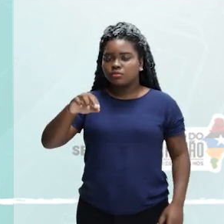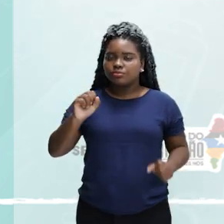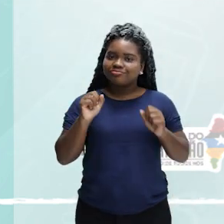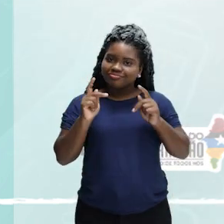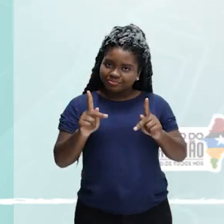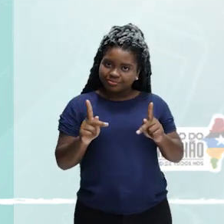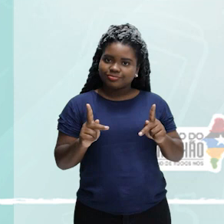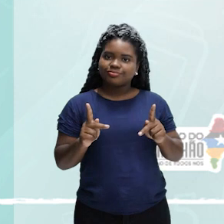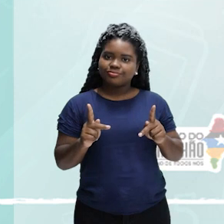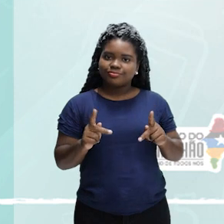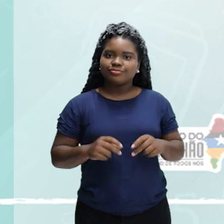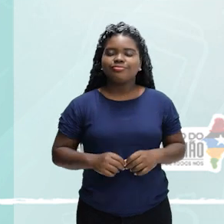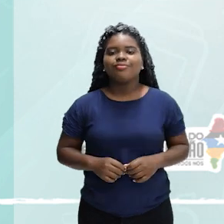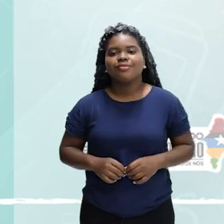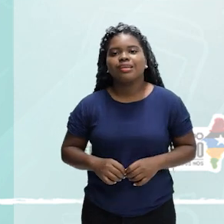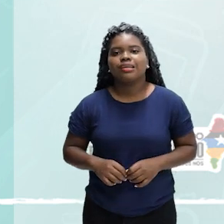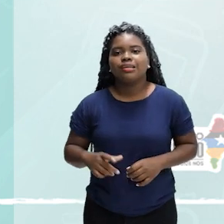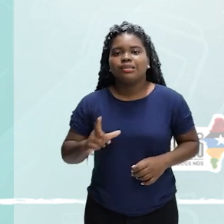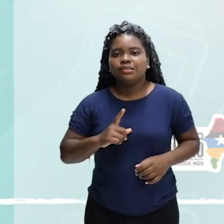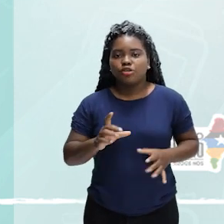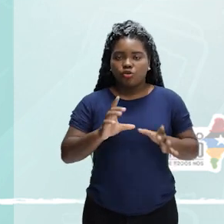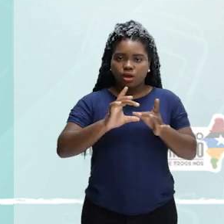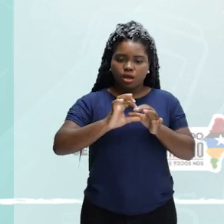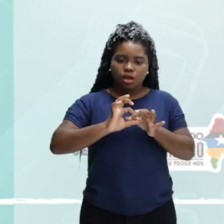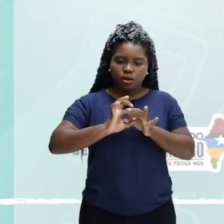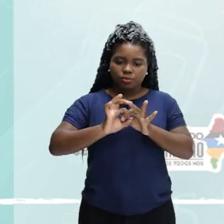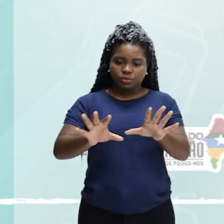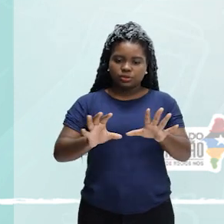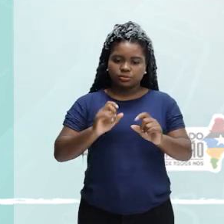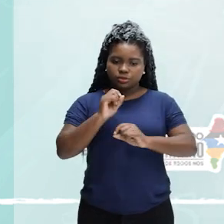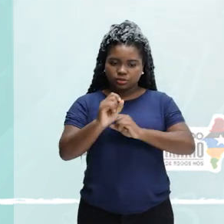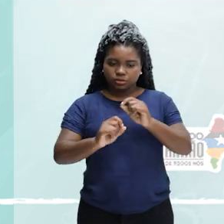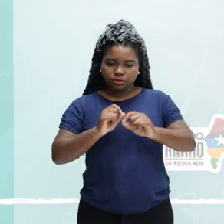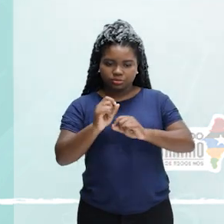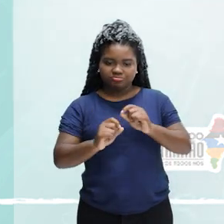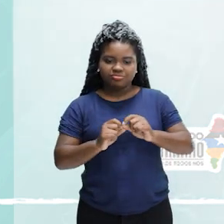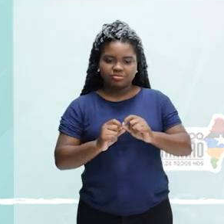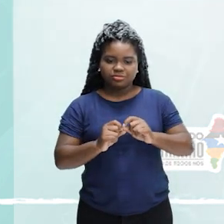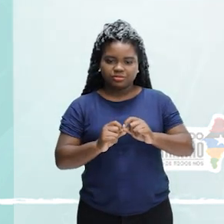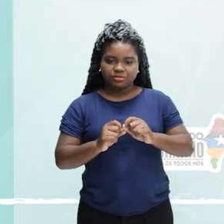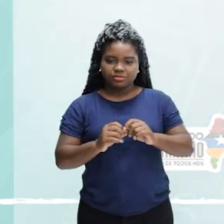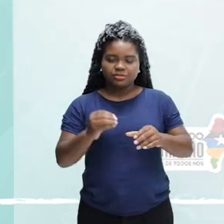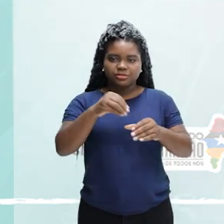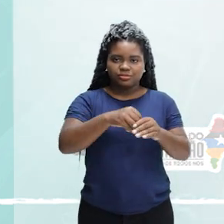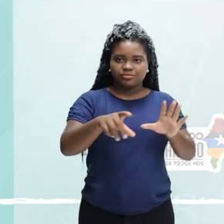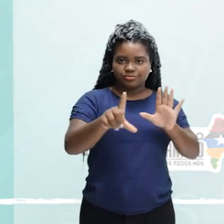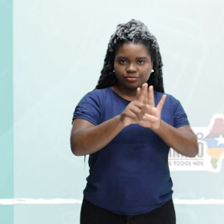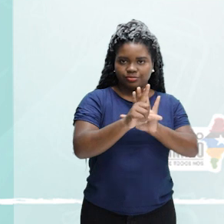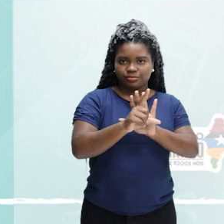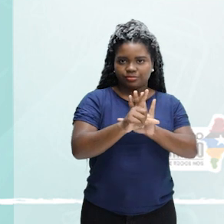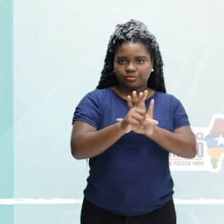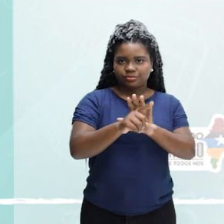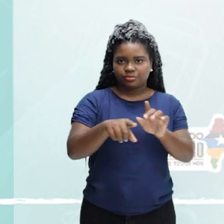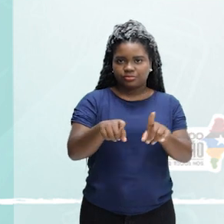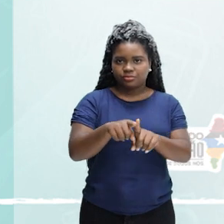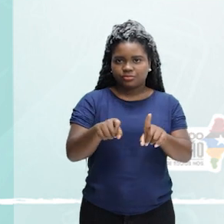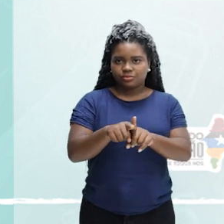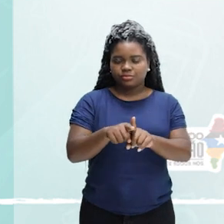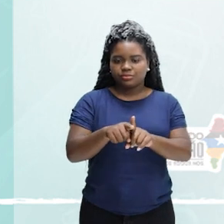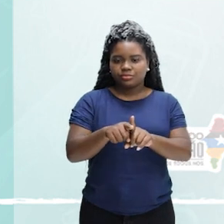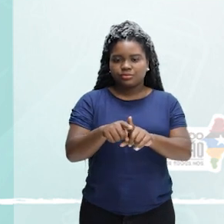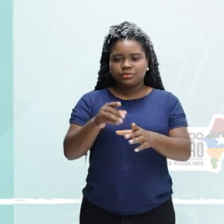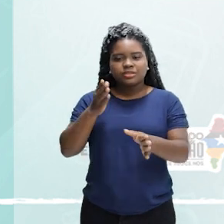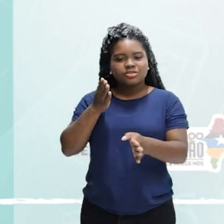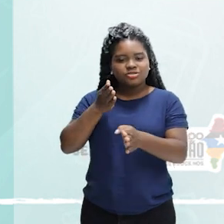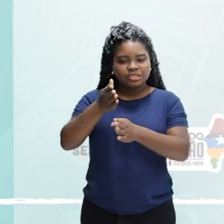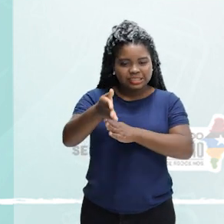democracia direta, ok? Então é uma liberdade condicionada às leis e que também não é